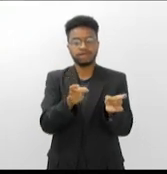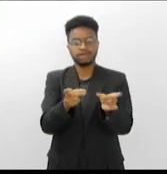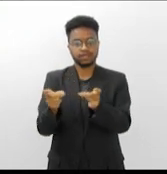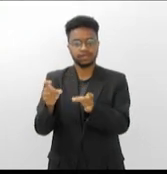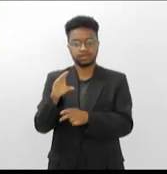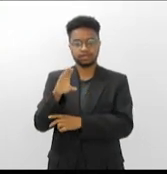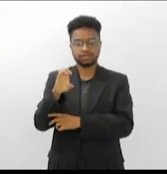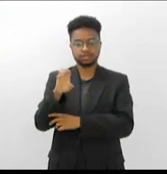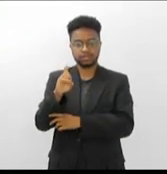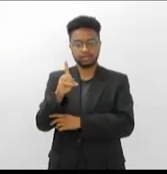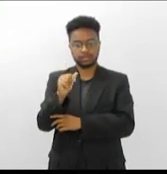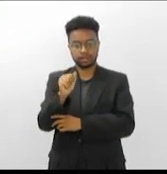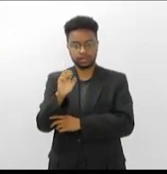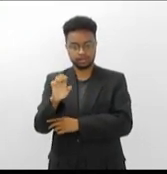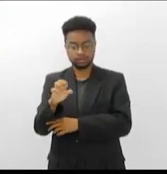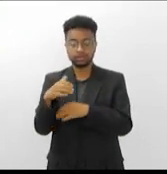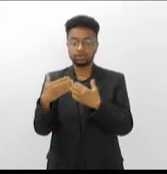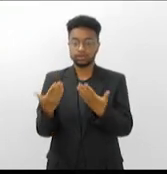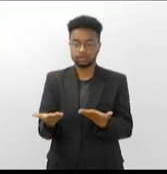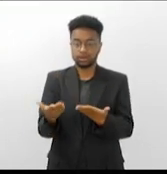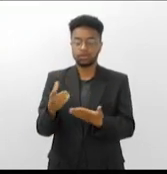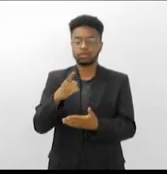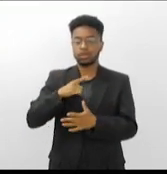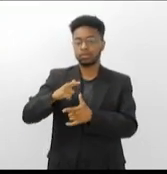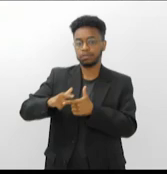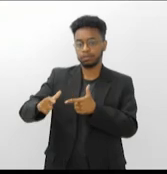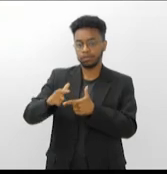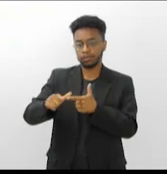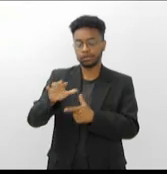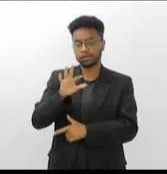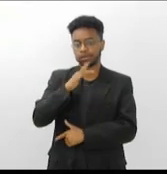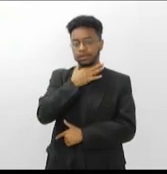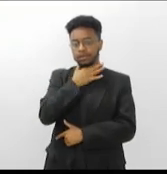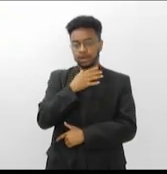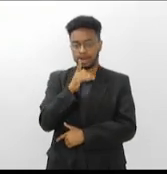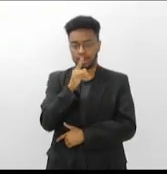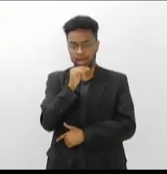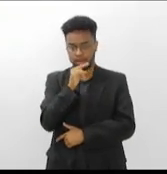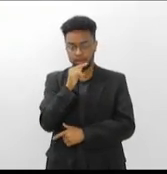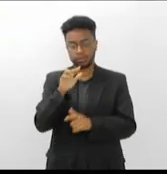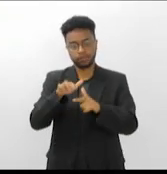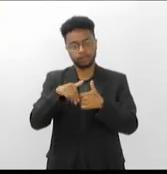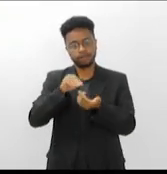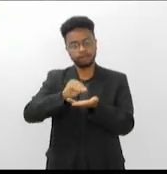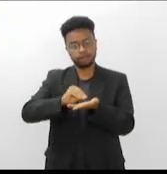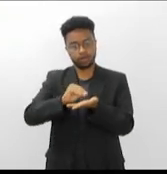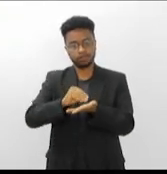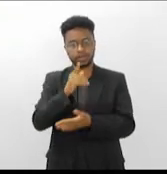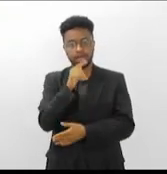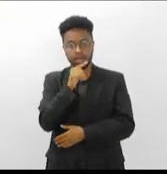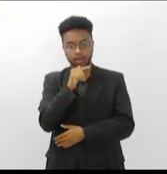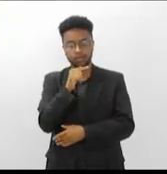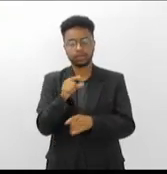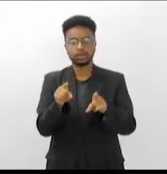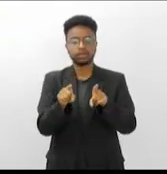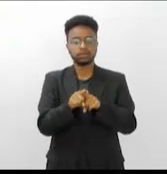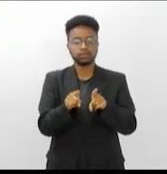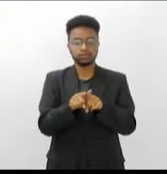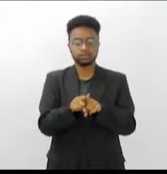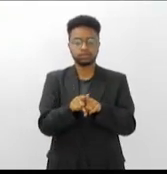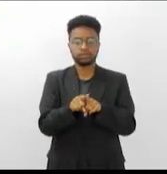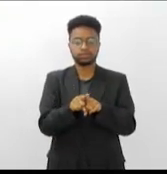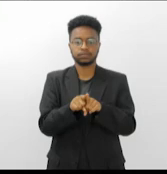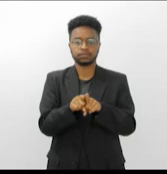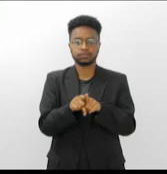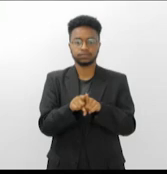seja, estamos, de um lado, com um problema de crise hídrica, a falta d'água, e, de outro, com